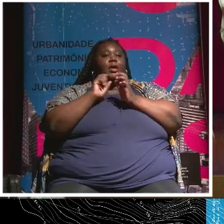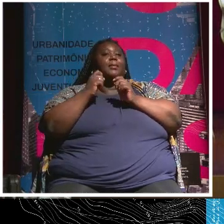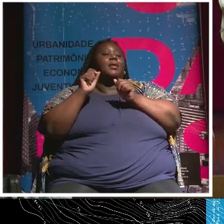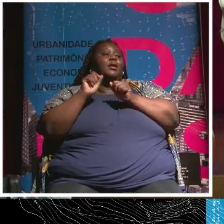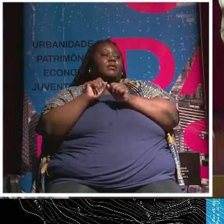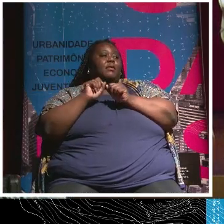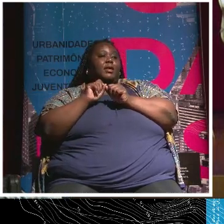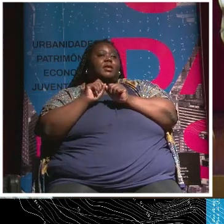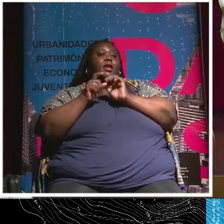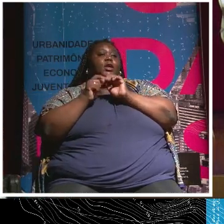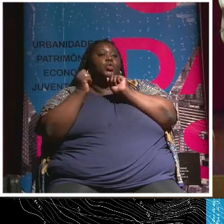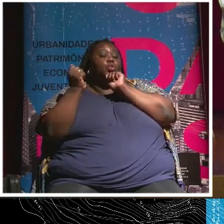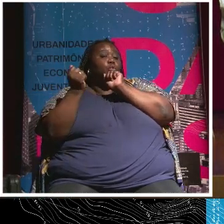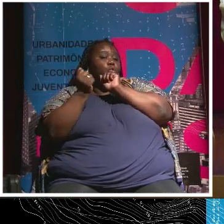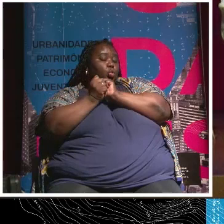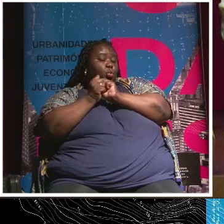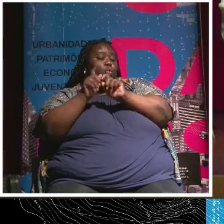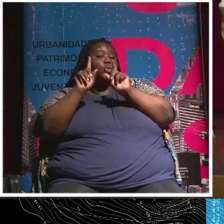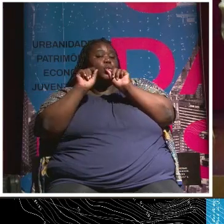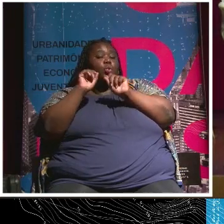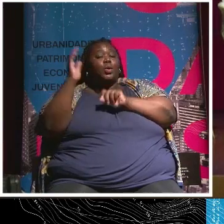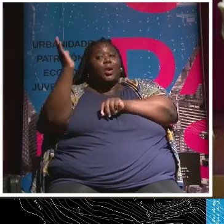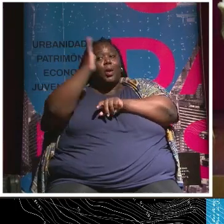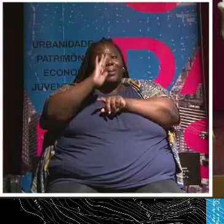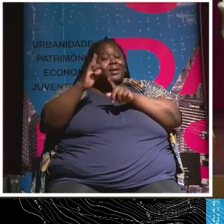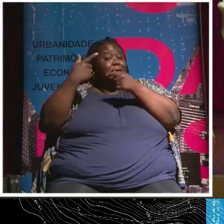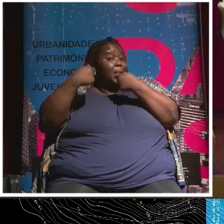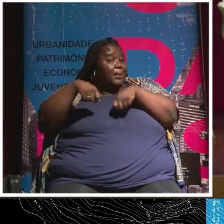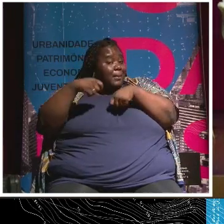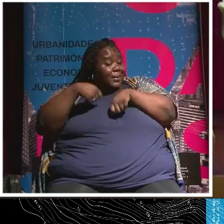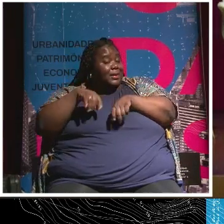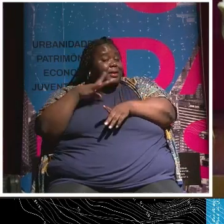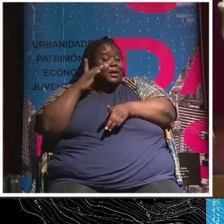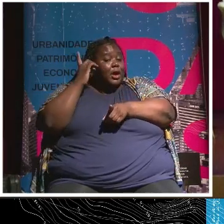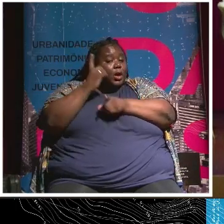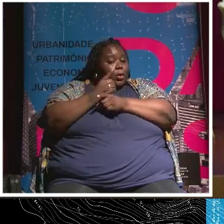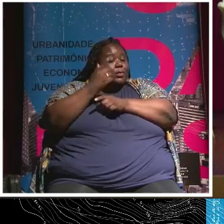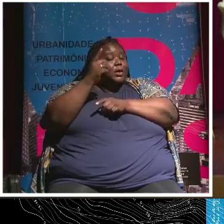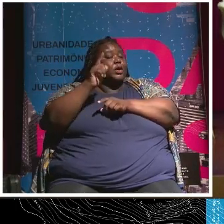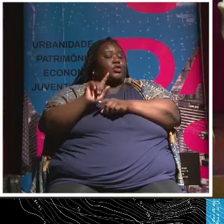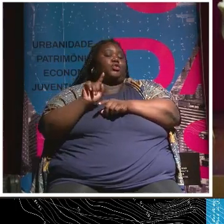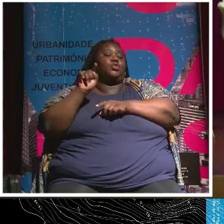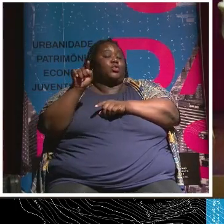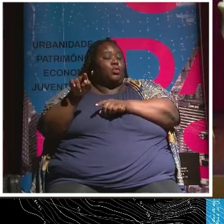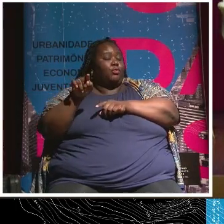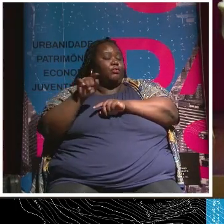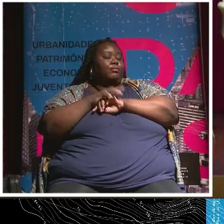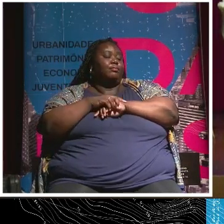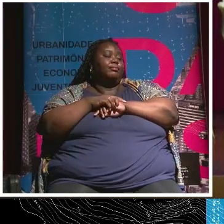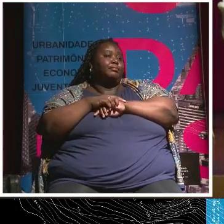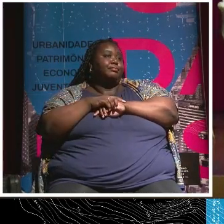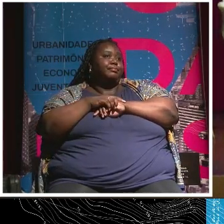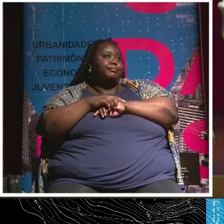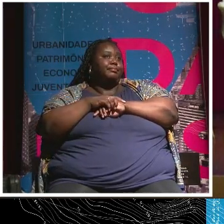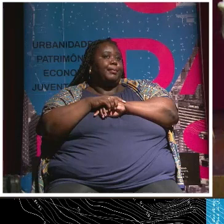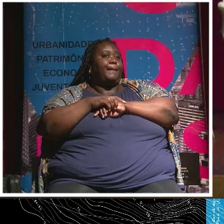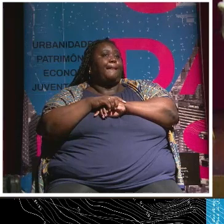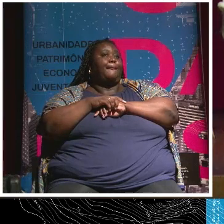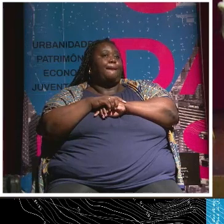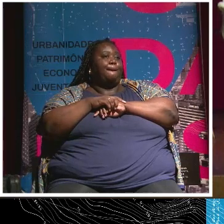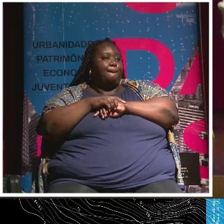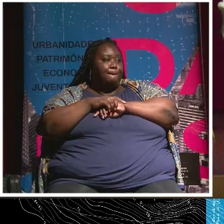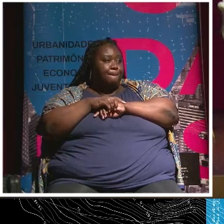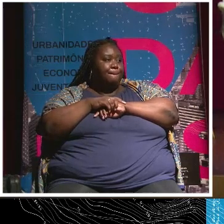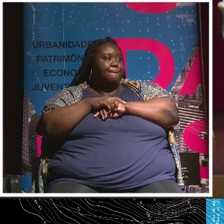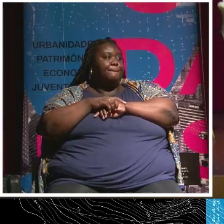na roda que o Brasil precisa se reencontrar com ele mesmo. Essa fala do